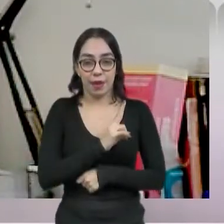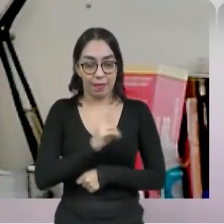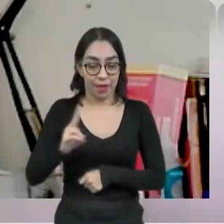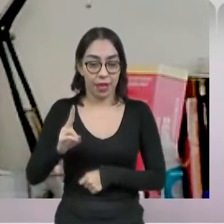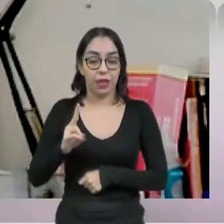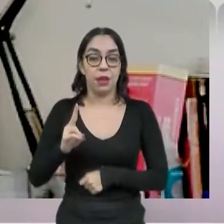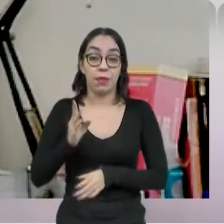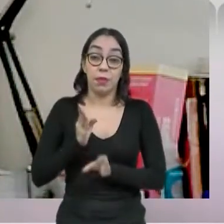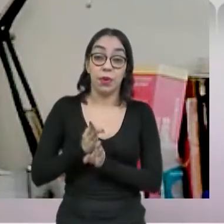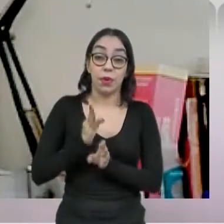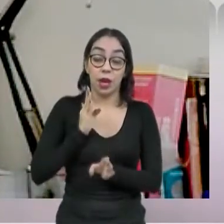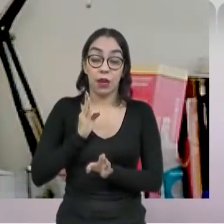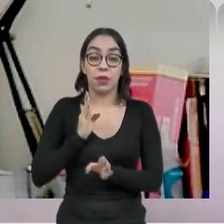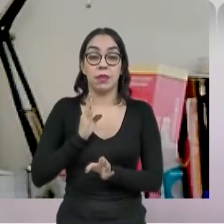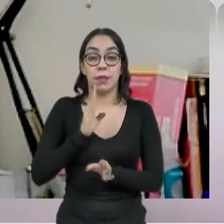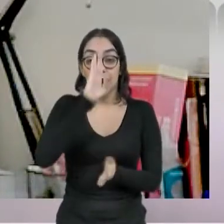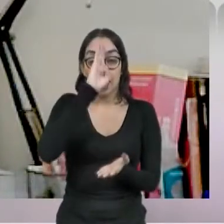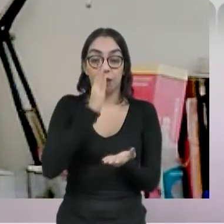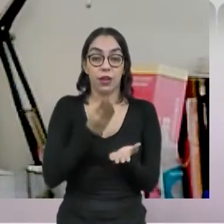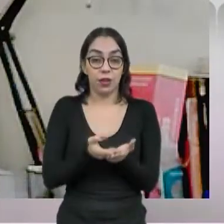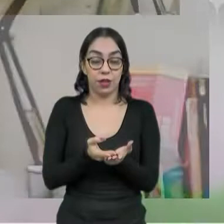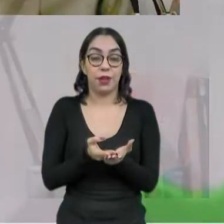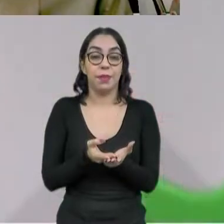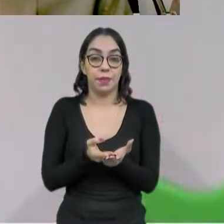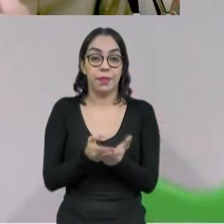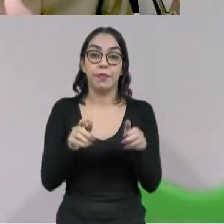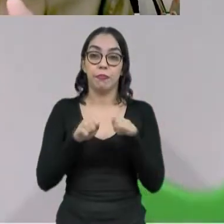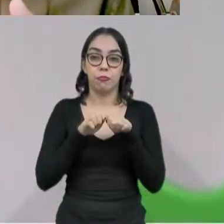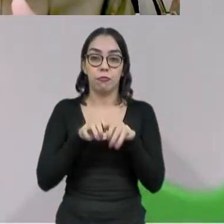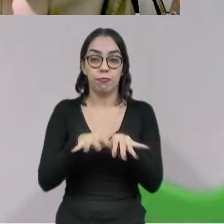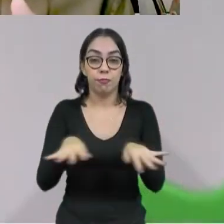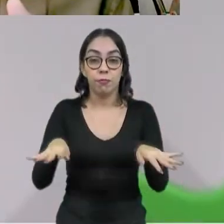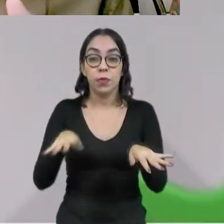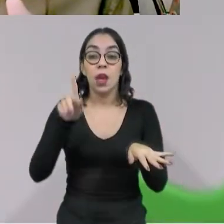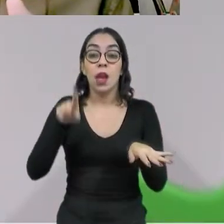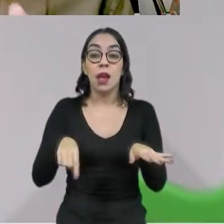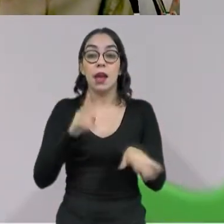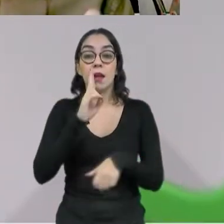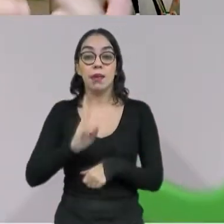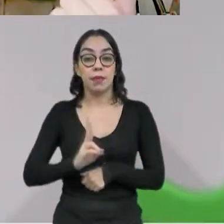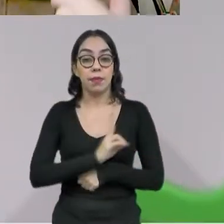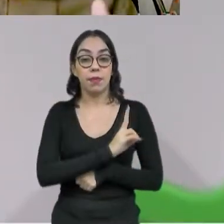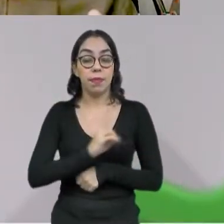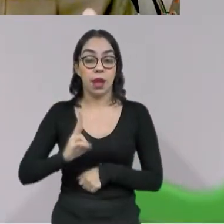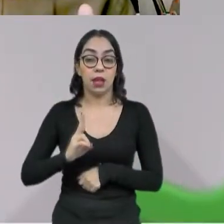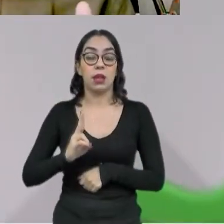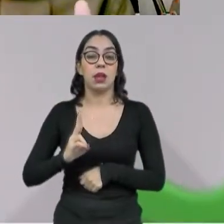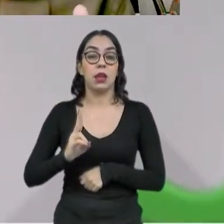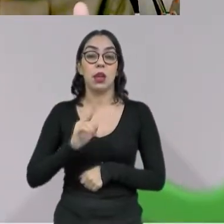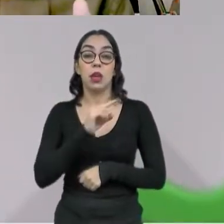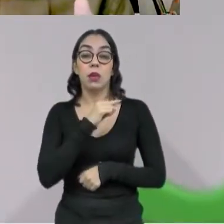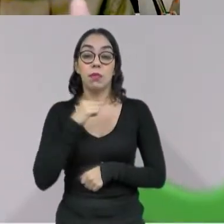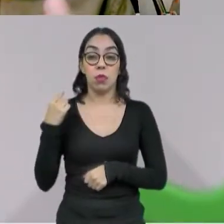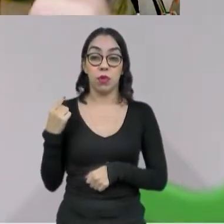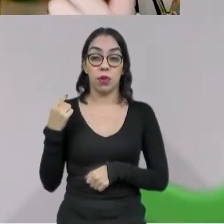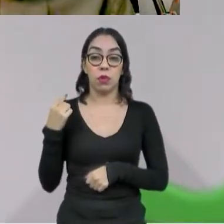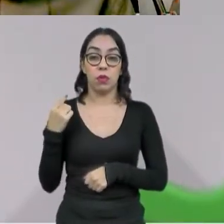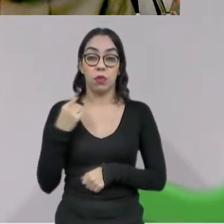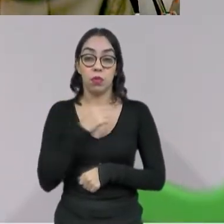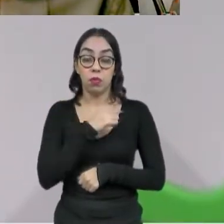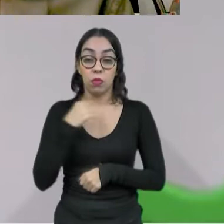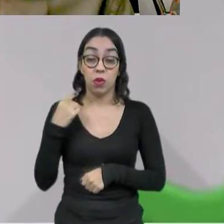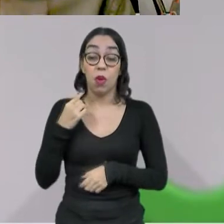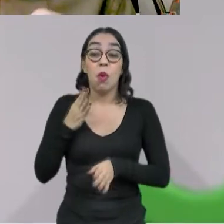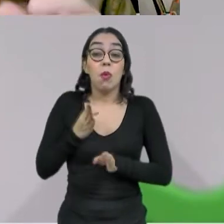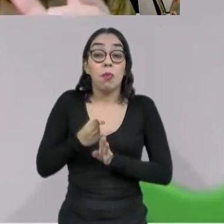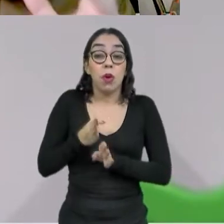você também destacou, o processo de um padre que morreu proscrito, ele foi